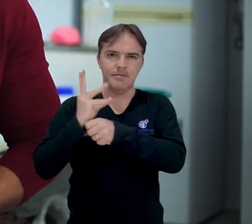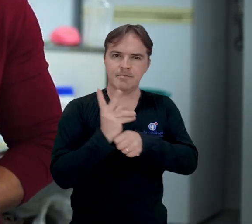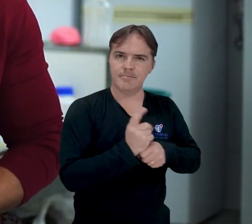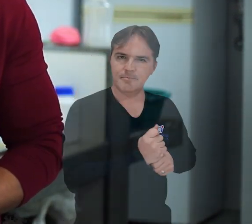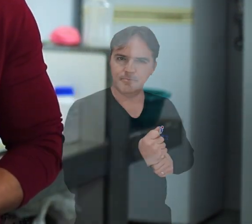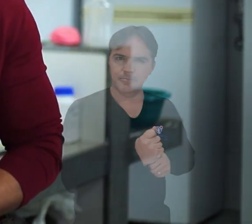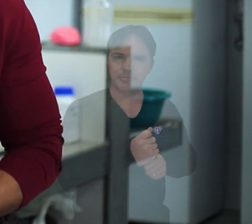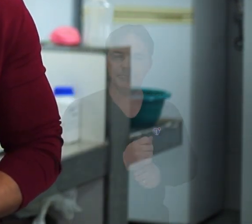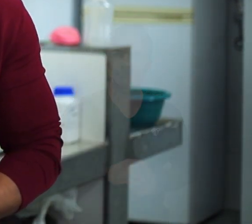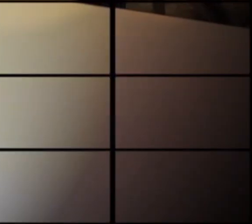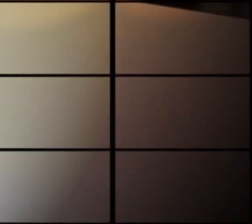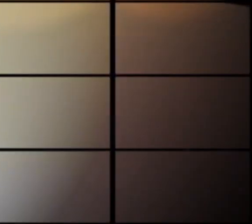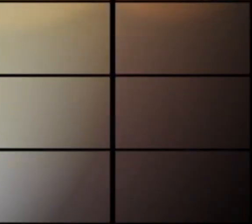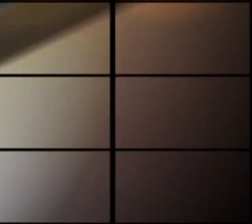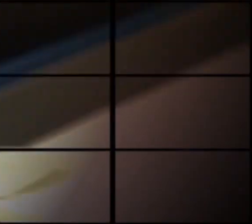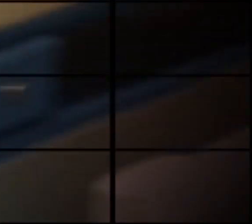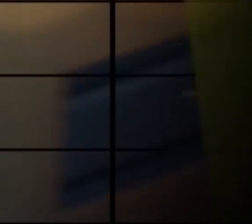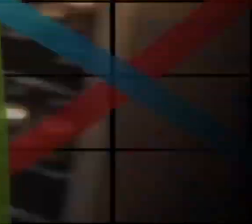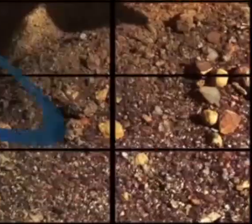do Ciência no Semiárido.